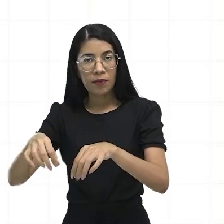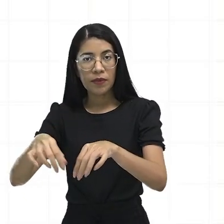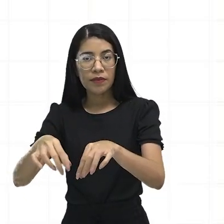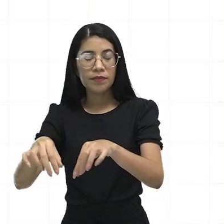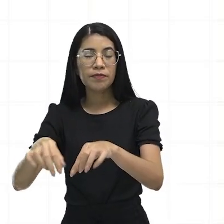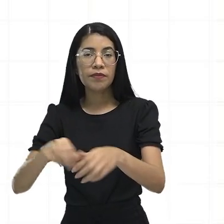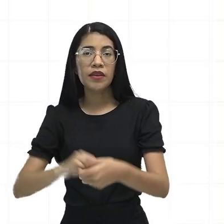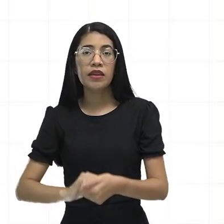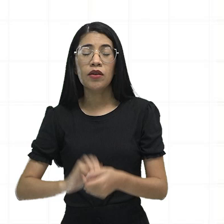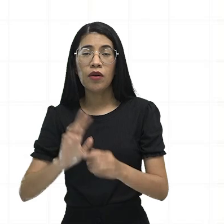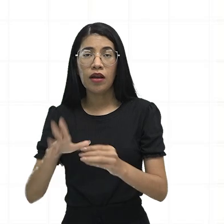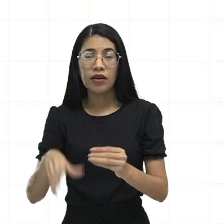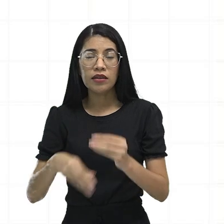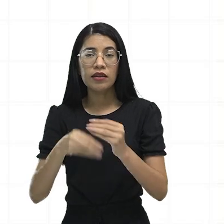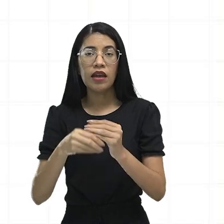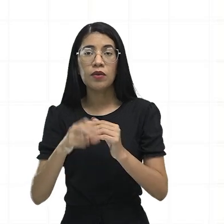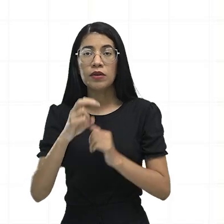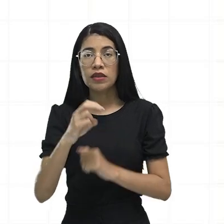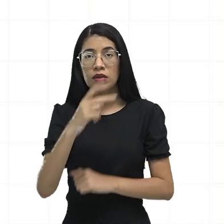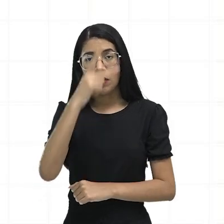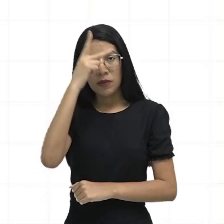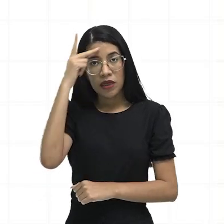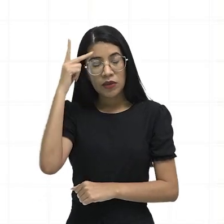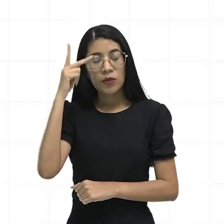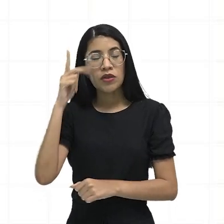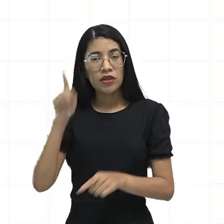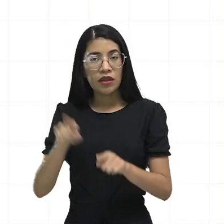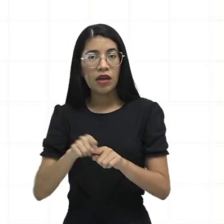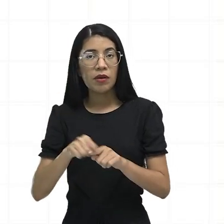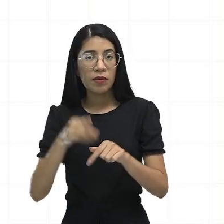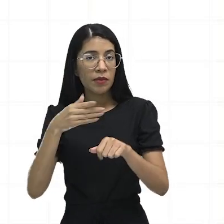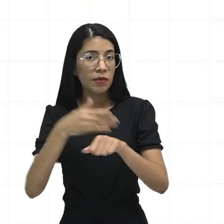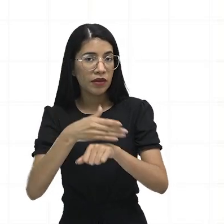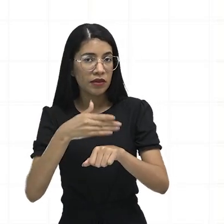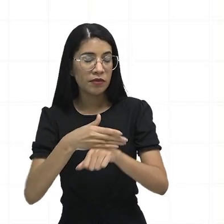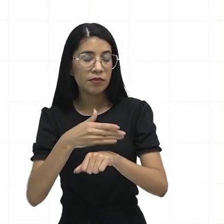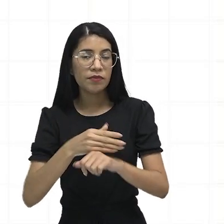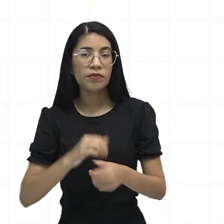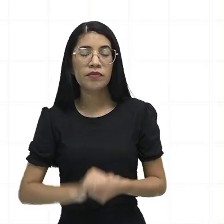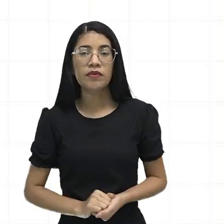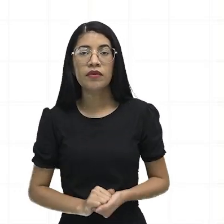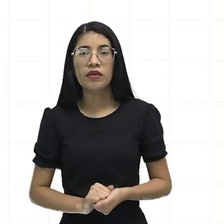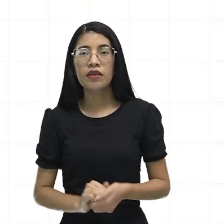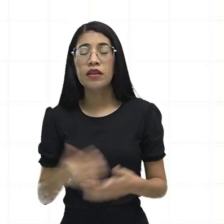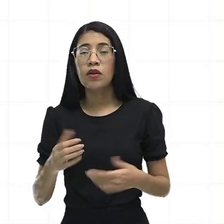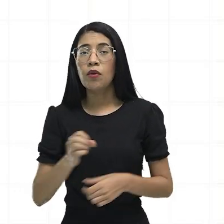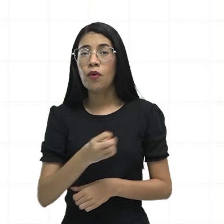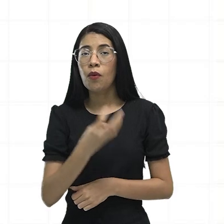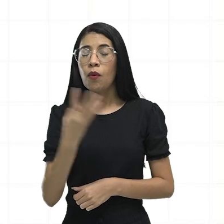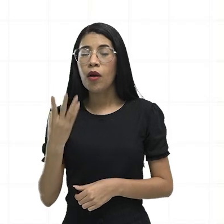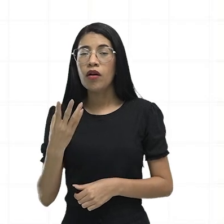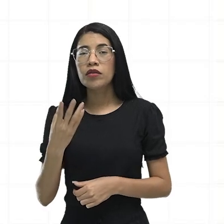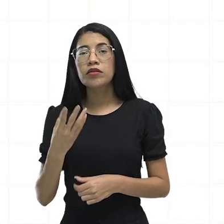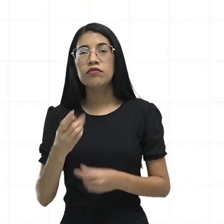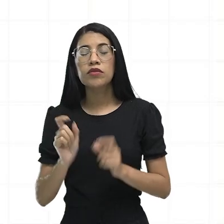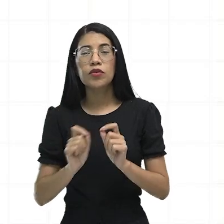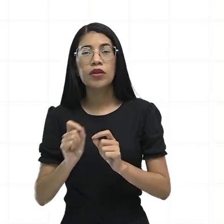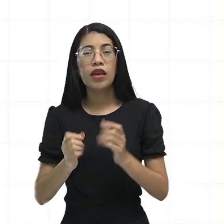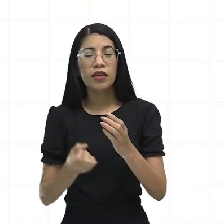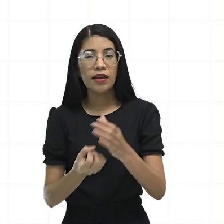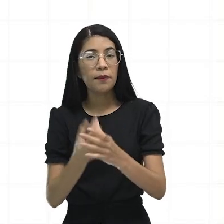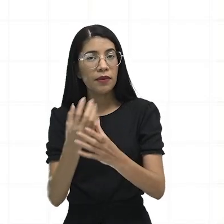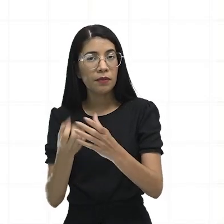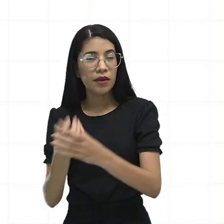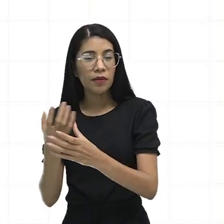5 pessoas, né, foram convidadas a participar. Sendo assim, qual será a quantidade reflorestada por